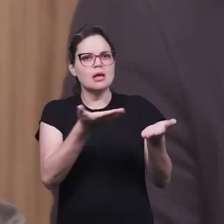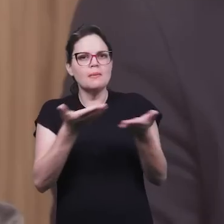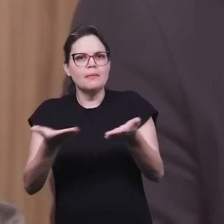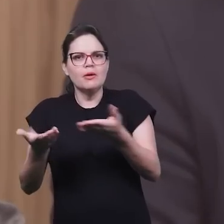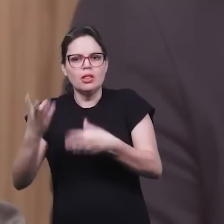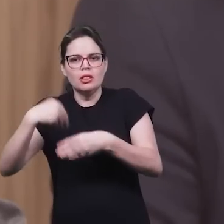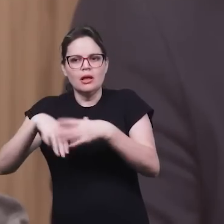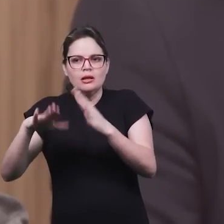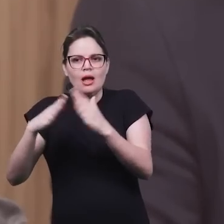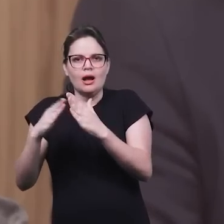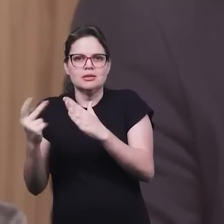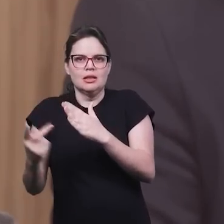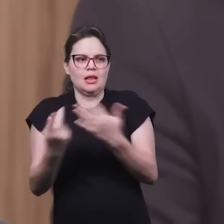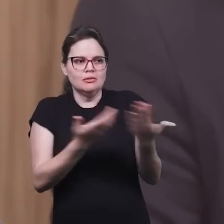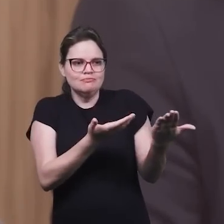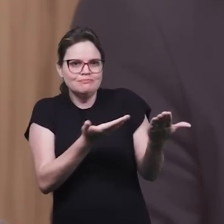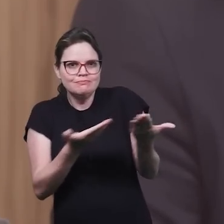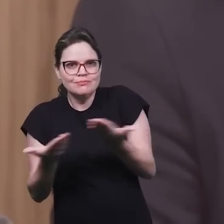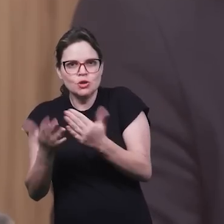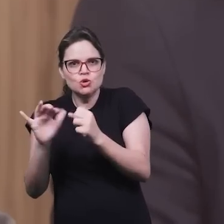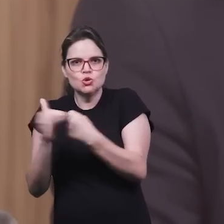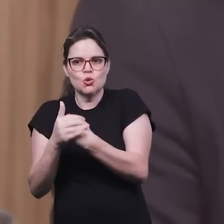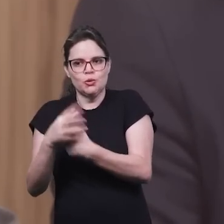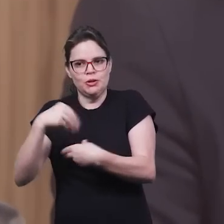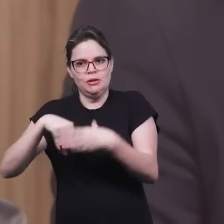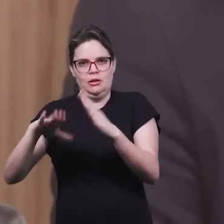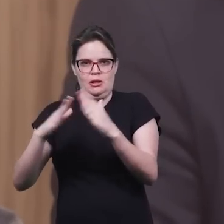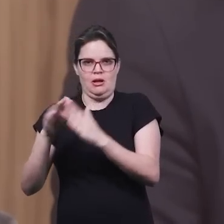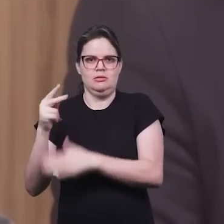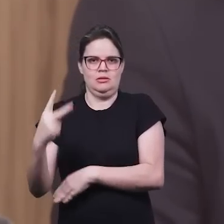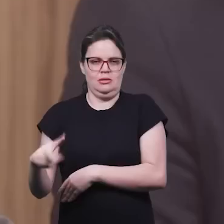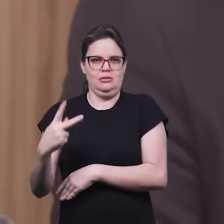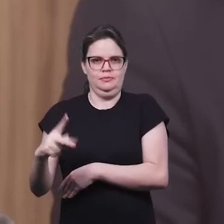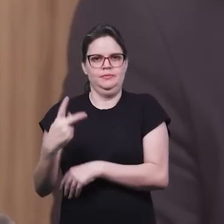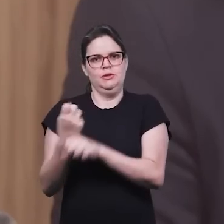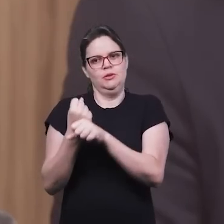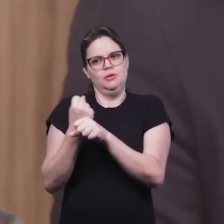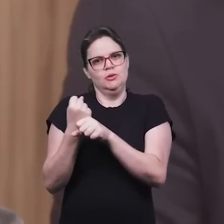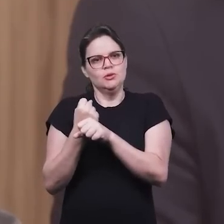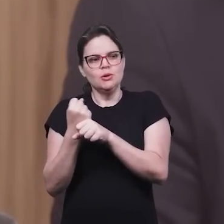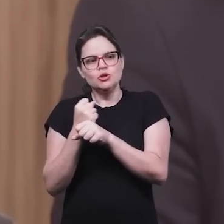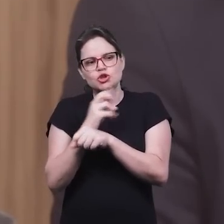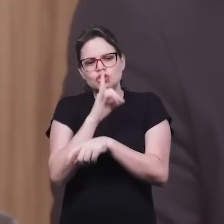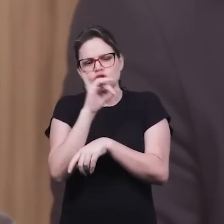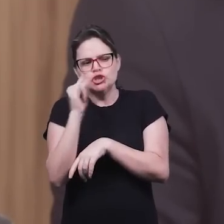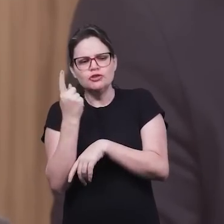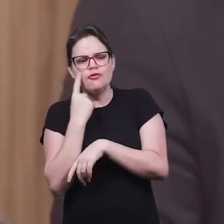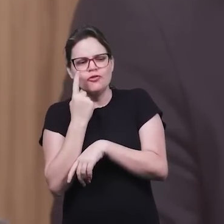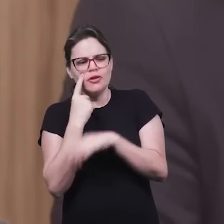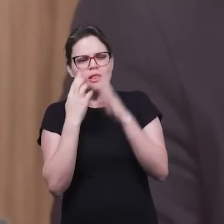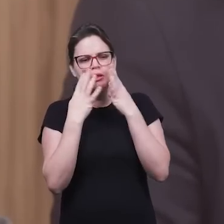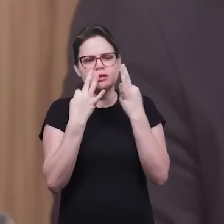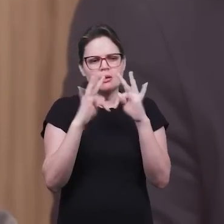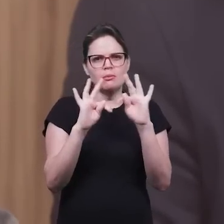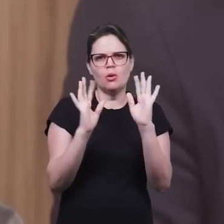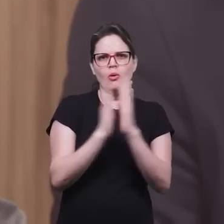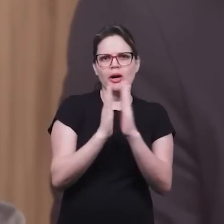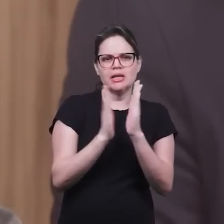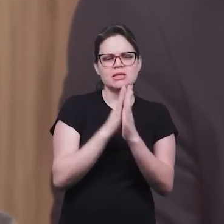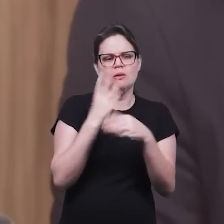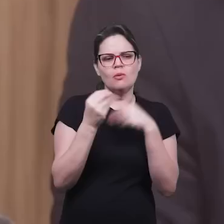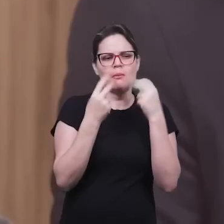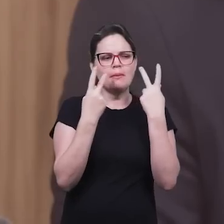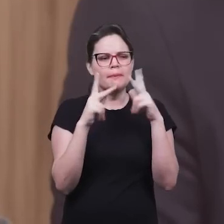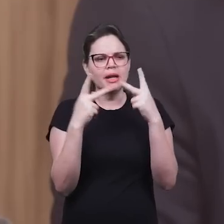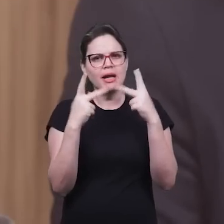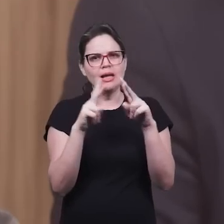um servo de Deus em sua casa. Os dias passaram, ele vendo o testemunho, as orações, a mensagem